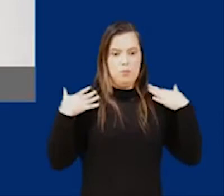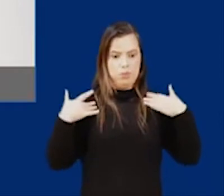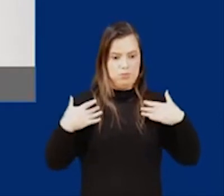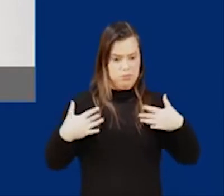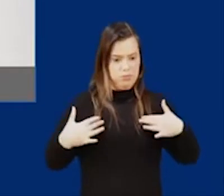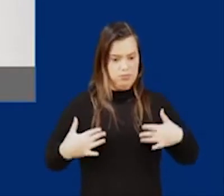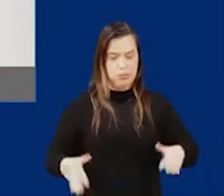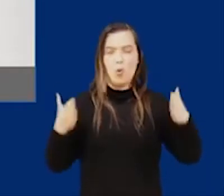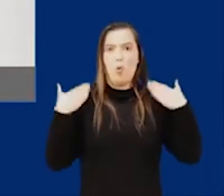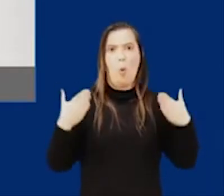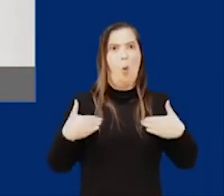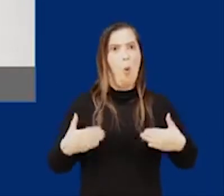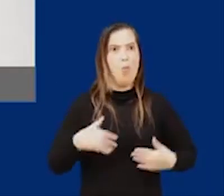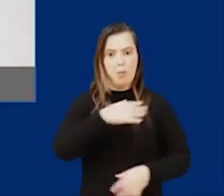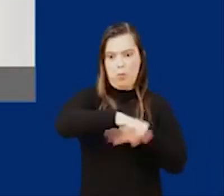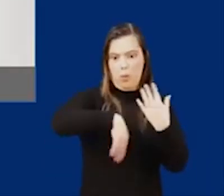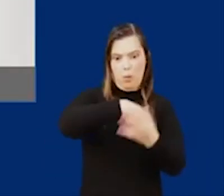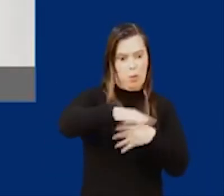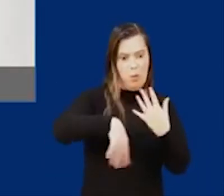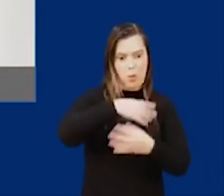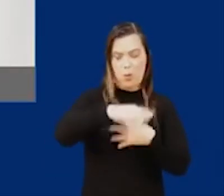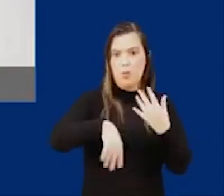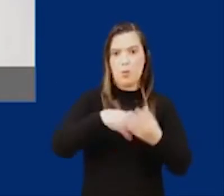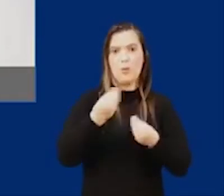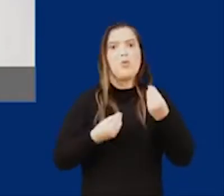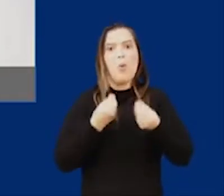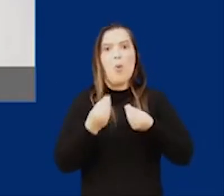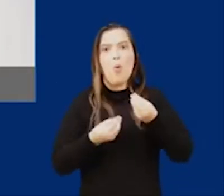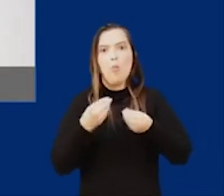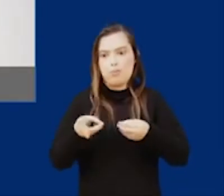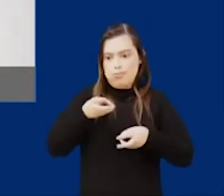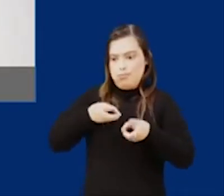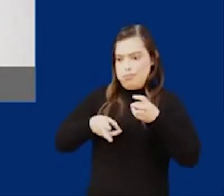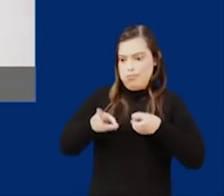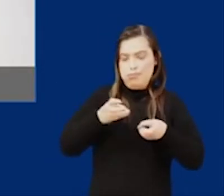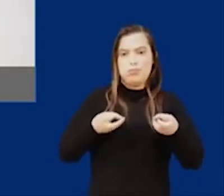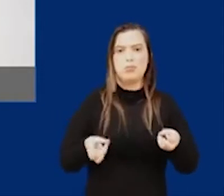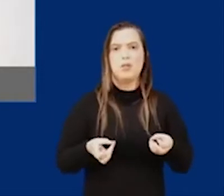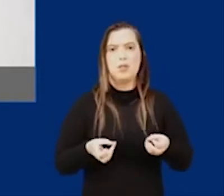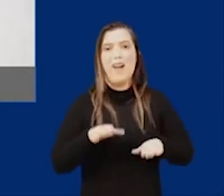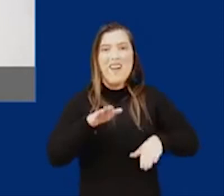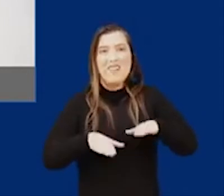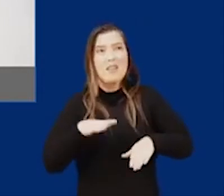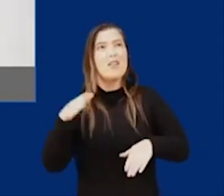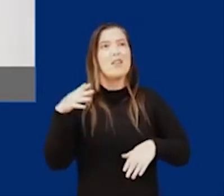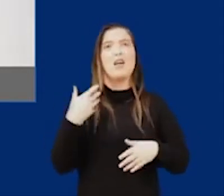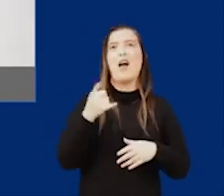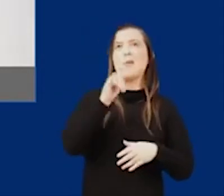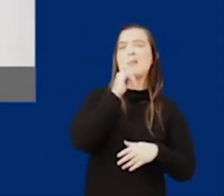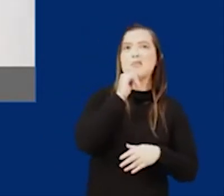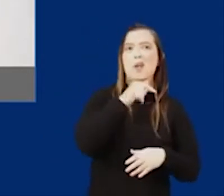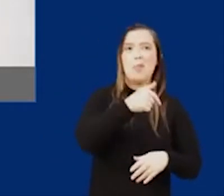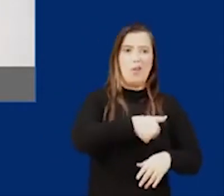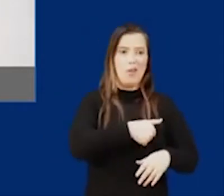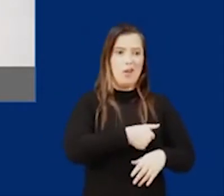corpo dela acontecerem. Para que, muitas das vezes a gente escuta assim, o meu leite